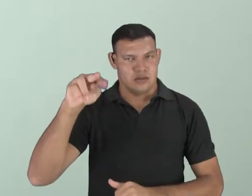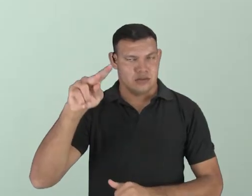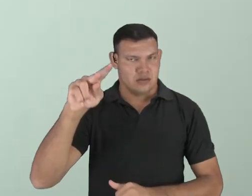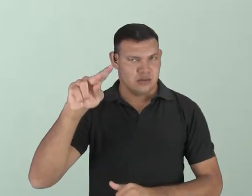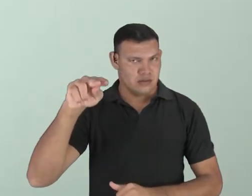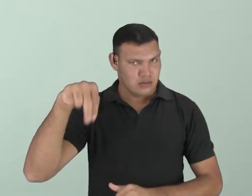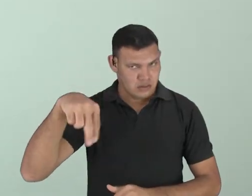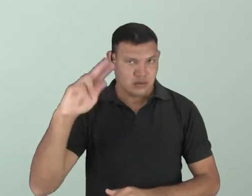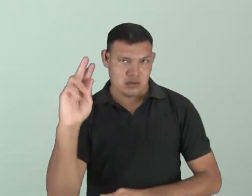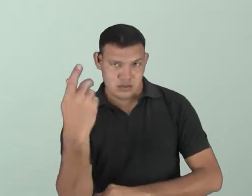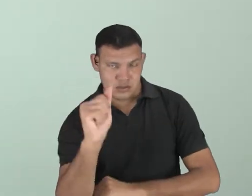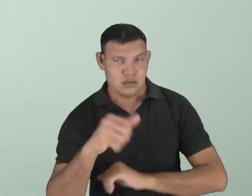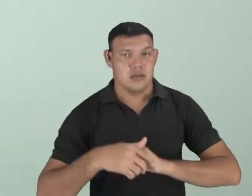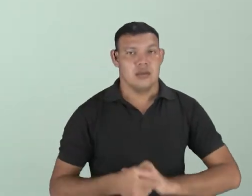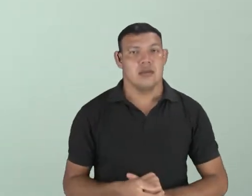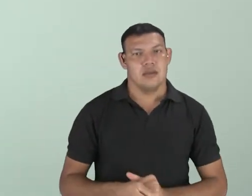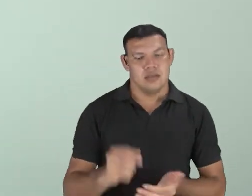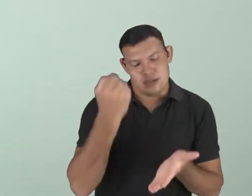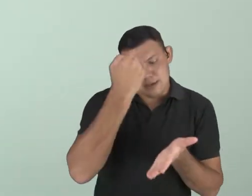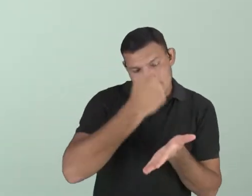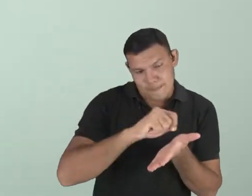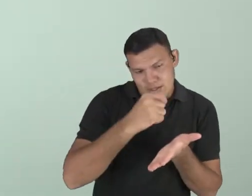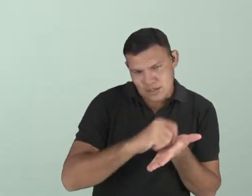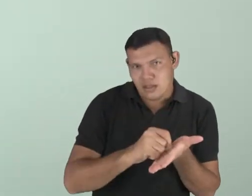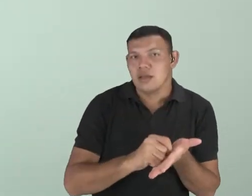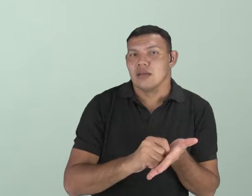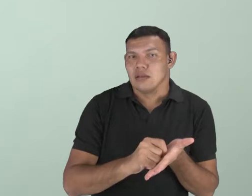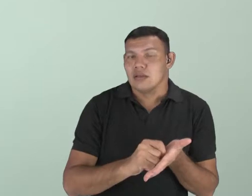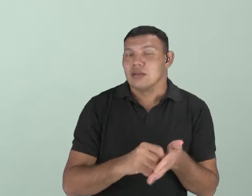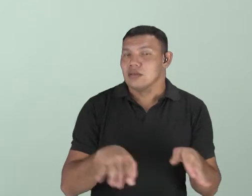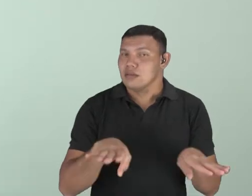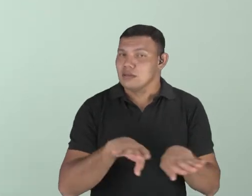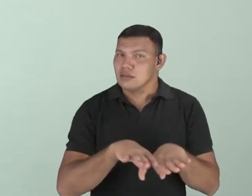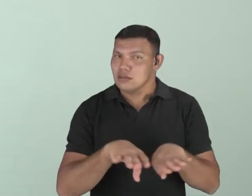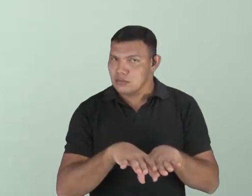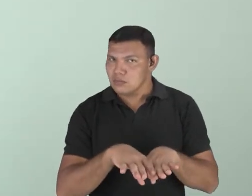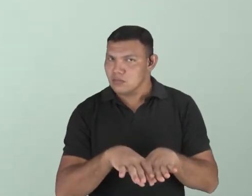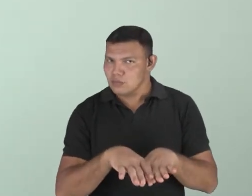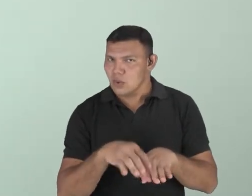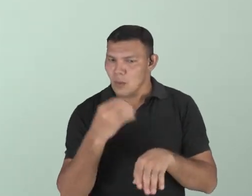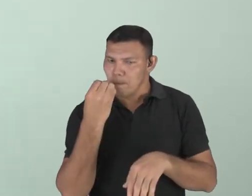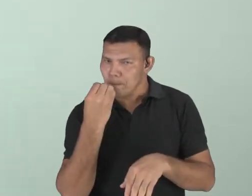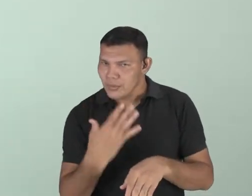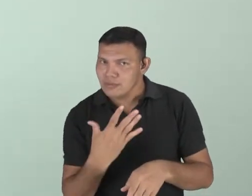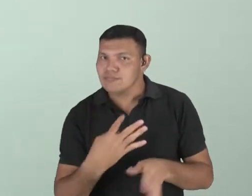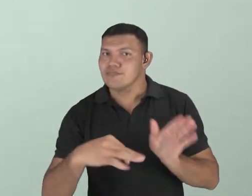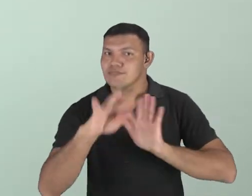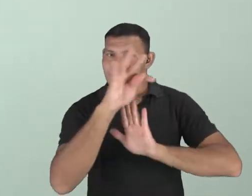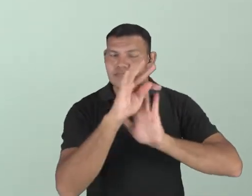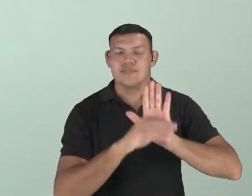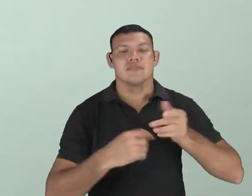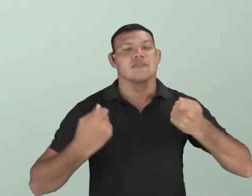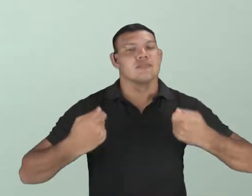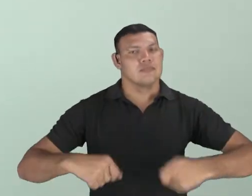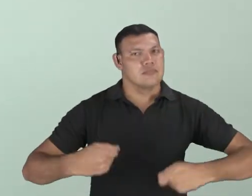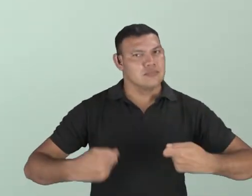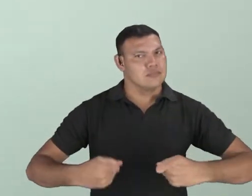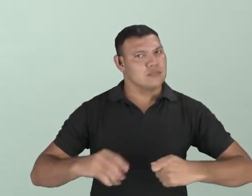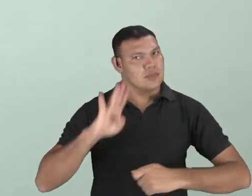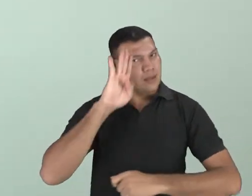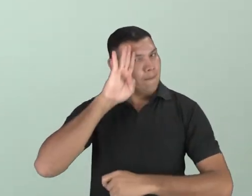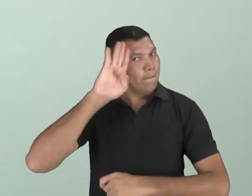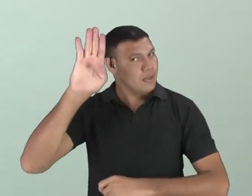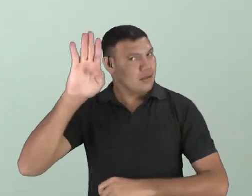Ou seja, para você fazer e escrever bem o gênero argumentativo, escrever bem esse tipo de texto, você